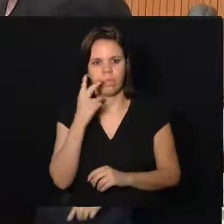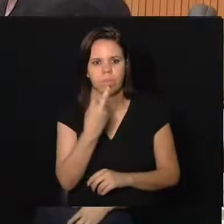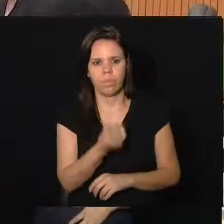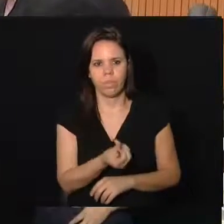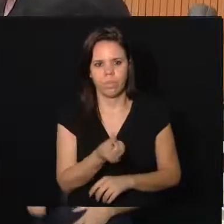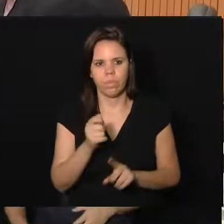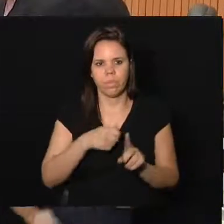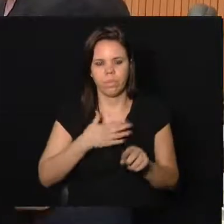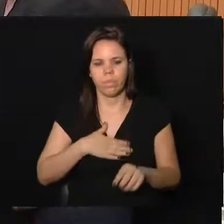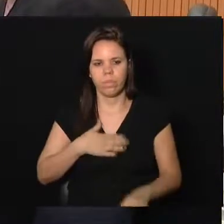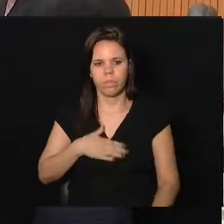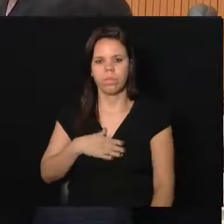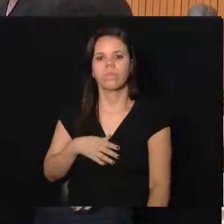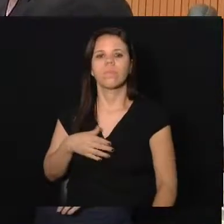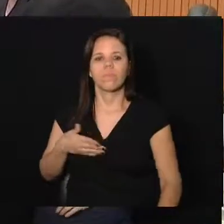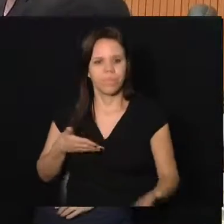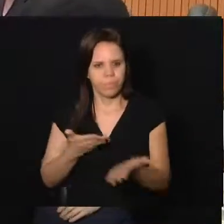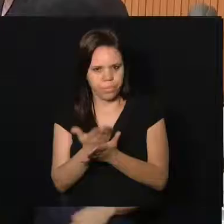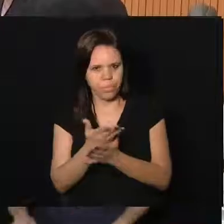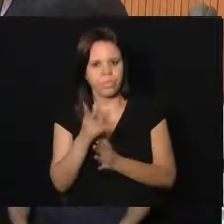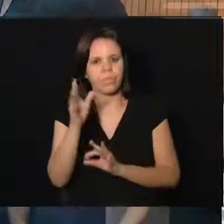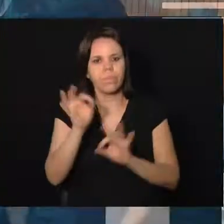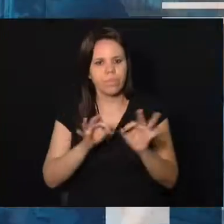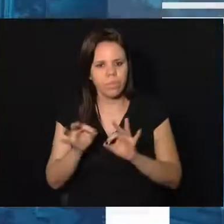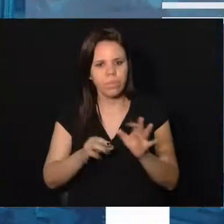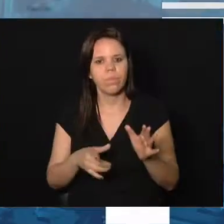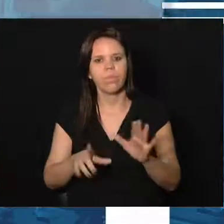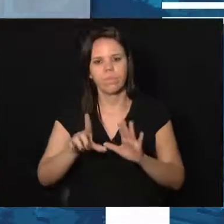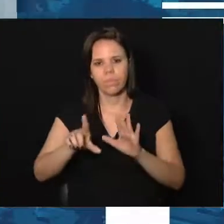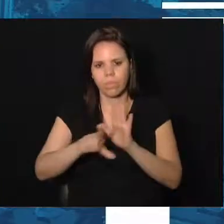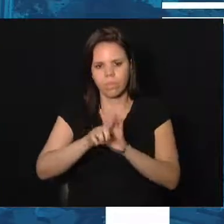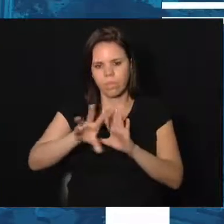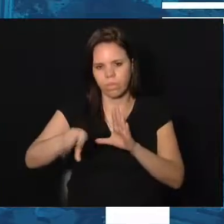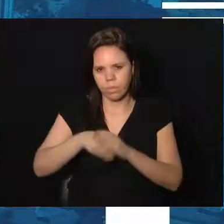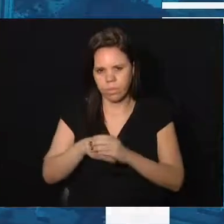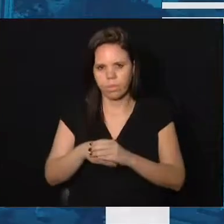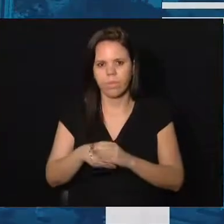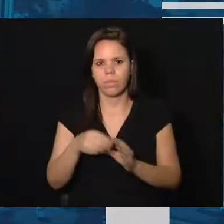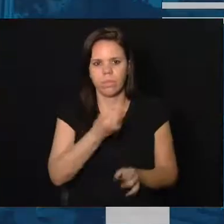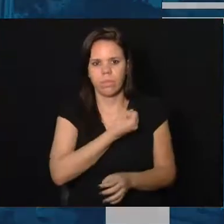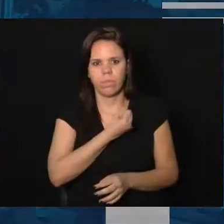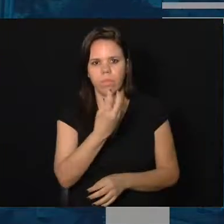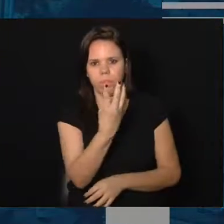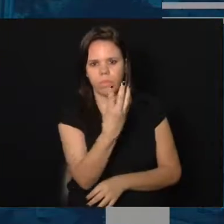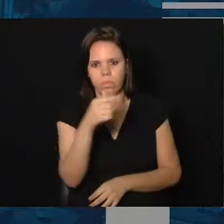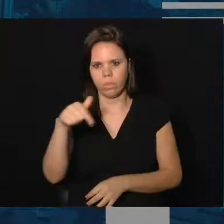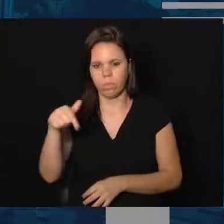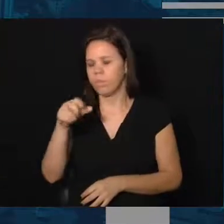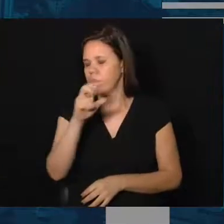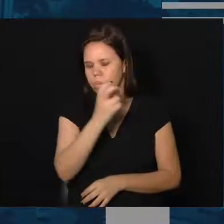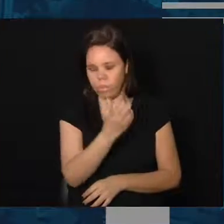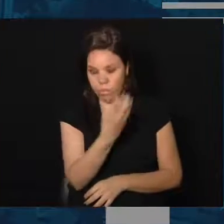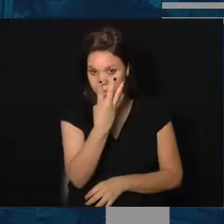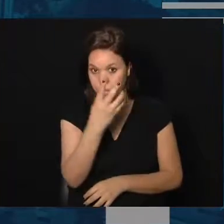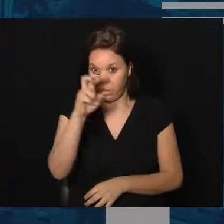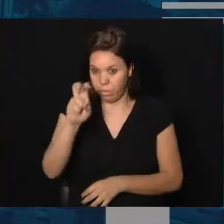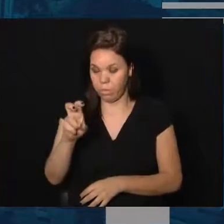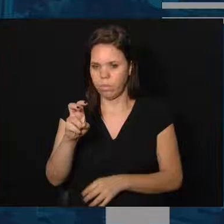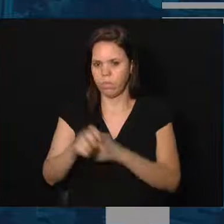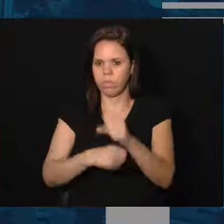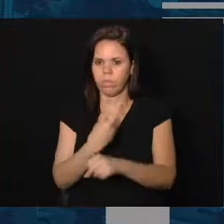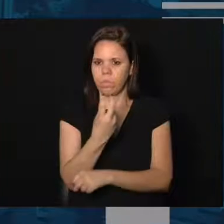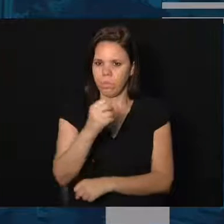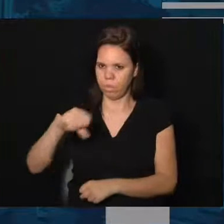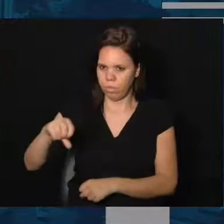de agosto, foi aprovado o projeto de lei complementar número 45 de 2019, que trata